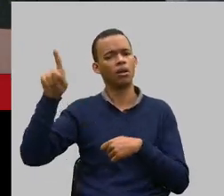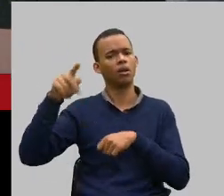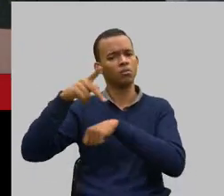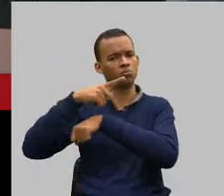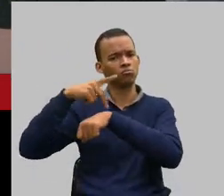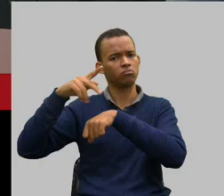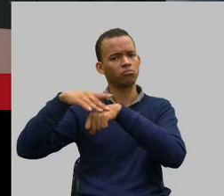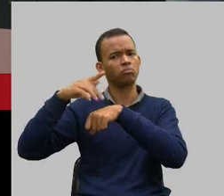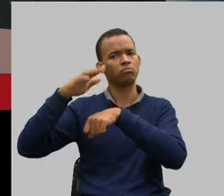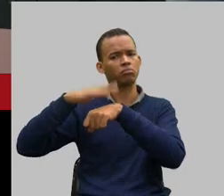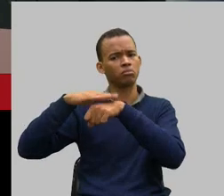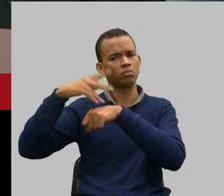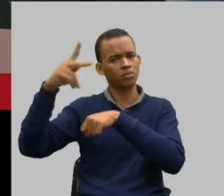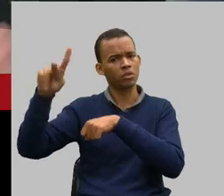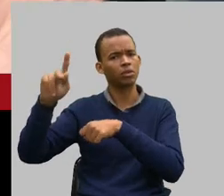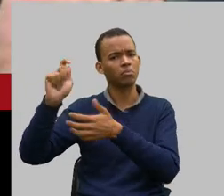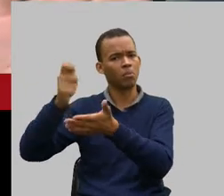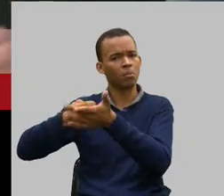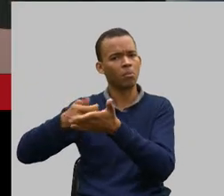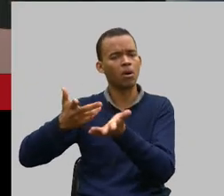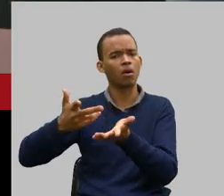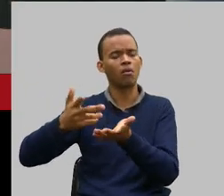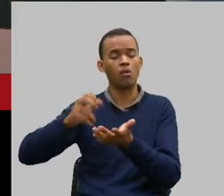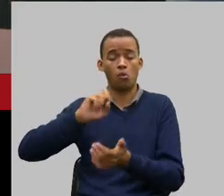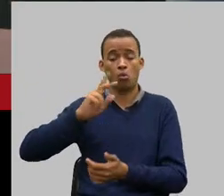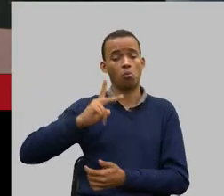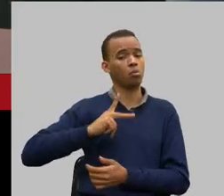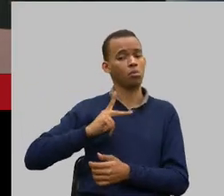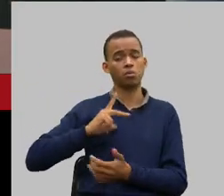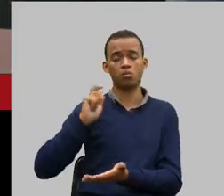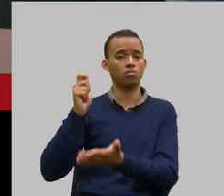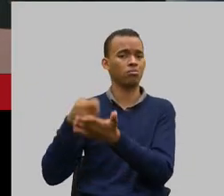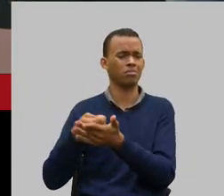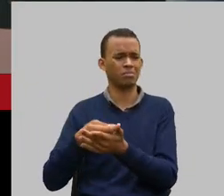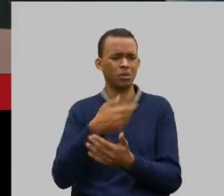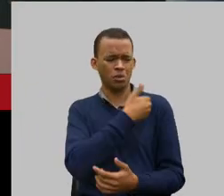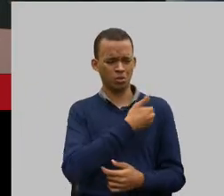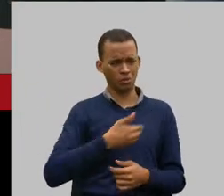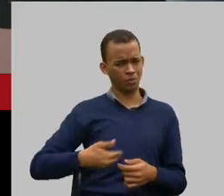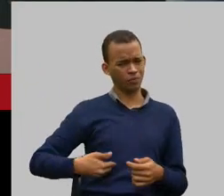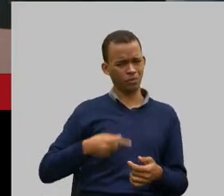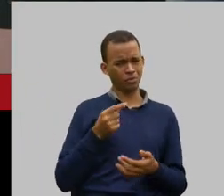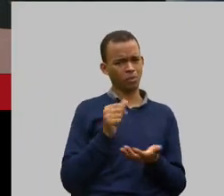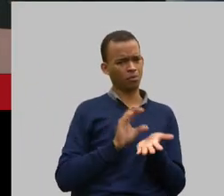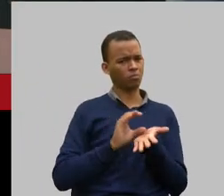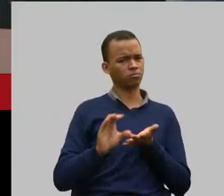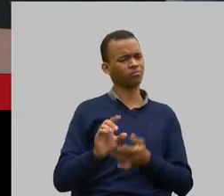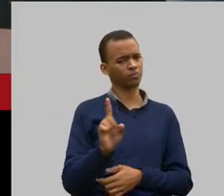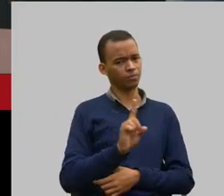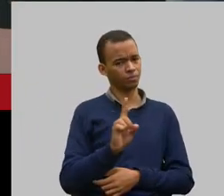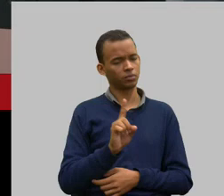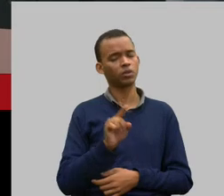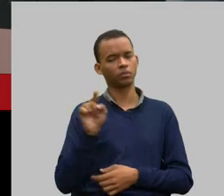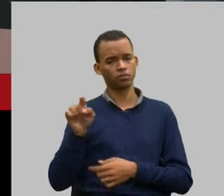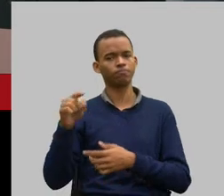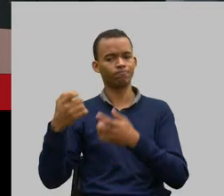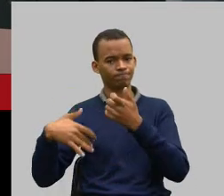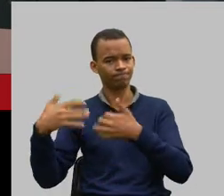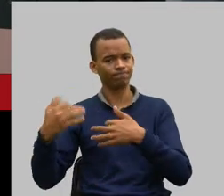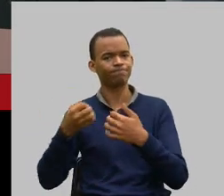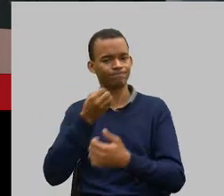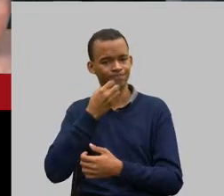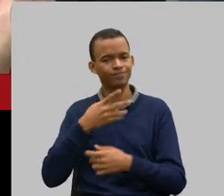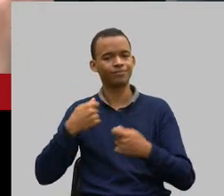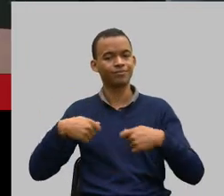50.000 do recurso público então sua preocupação é fundada e a gente tá junto nisso aí vamos tentar ver se a gente consegue